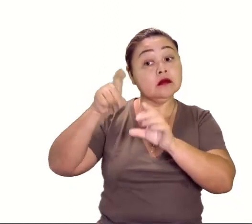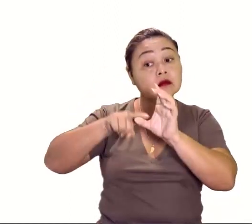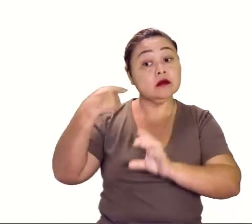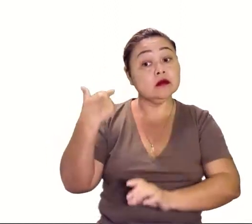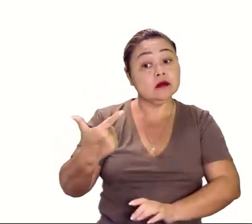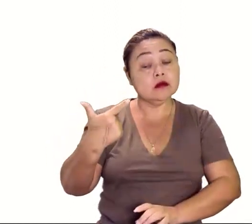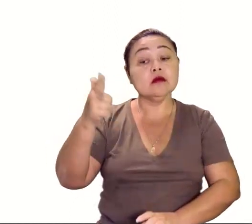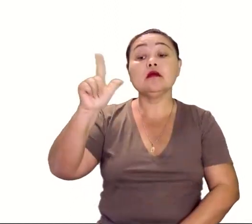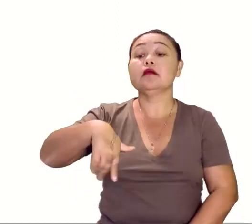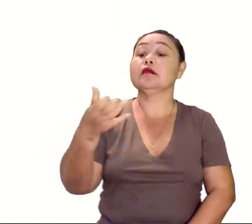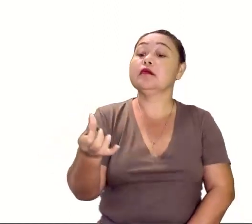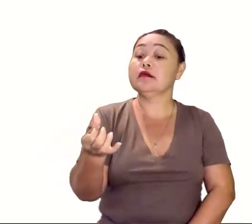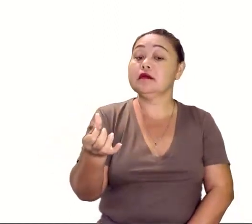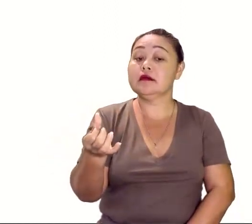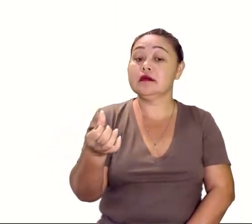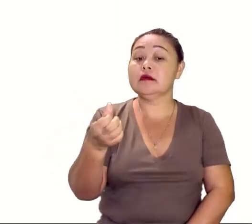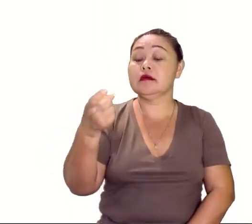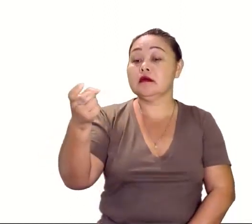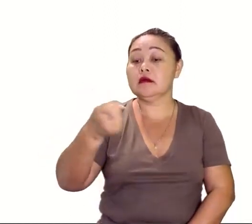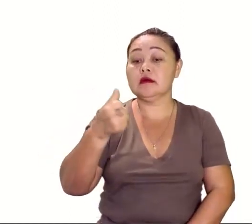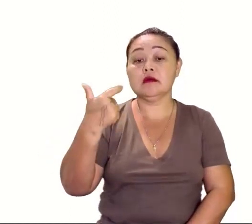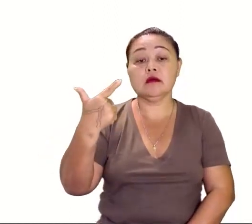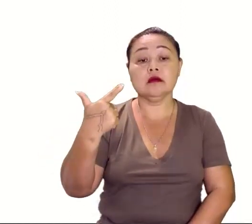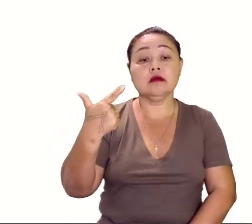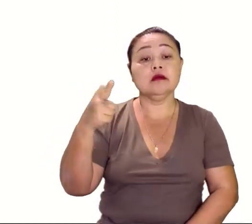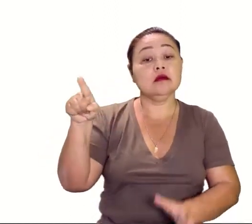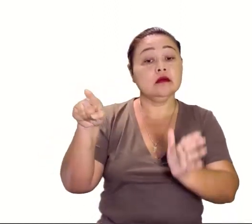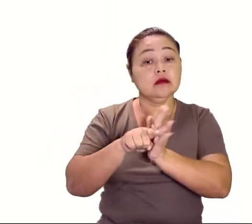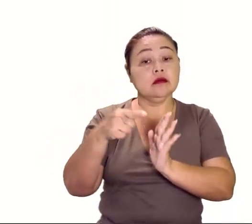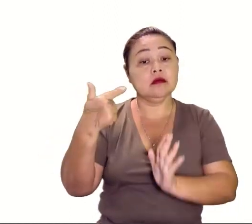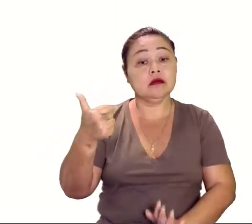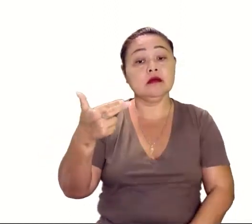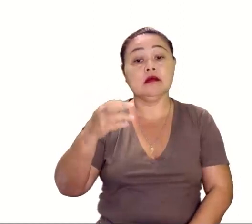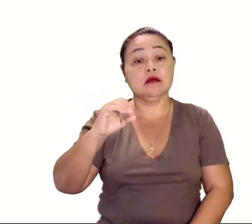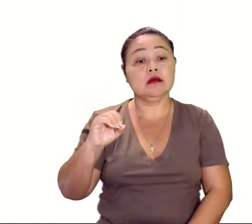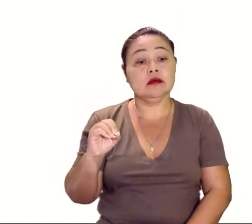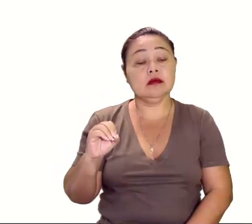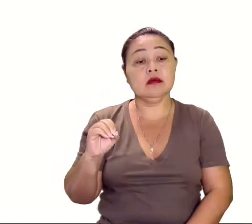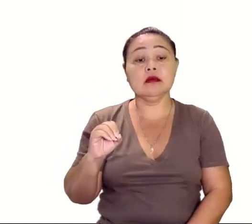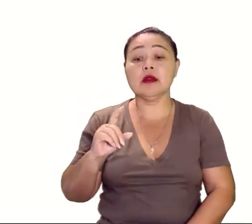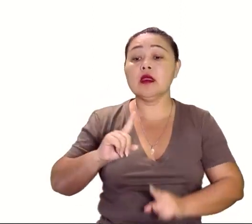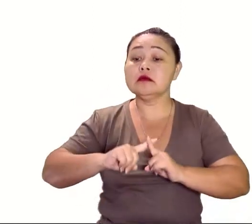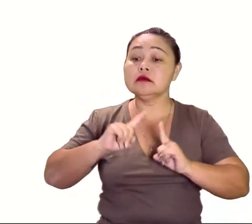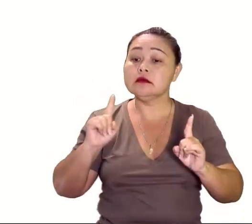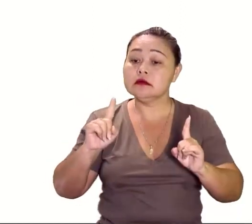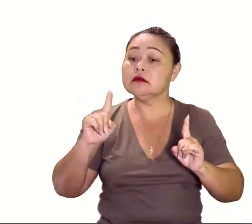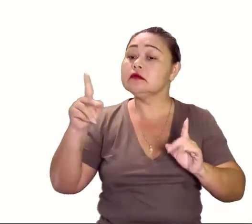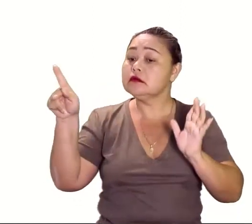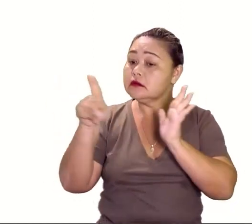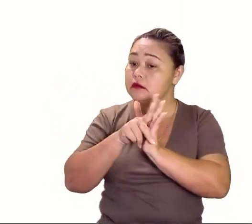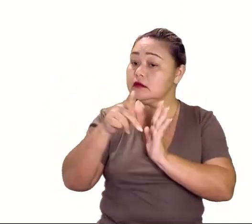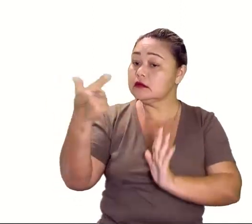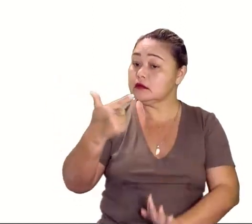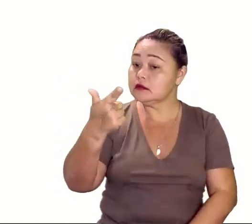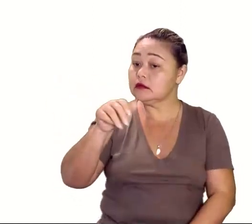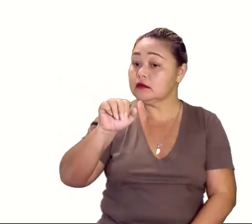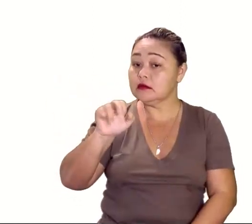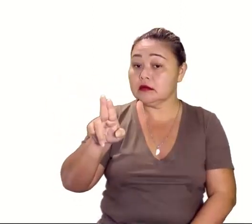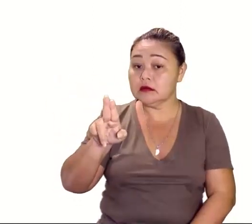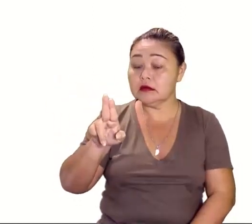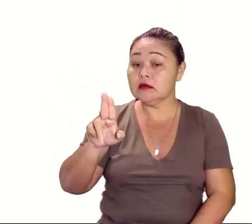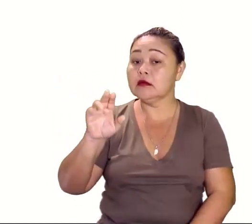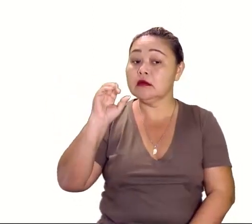2. Vai ficar com 6. 6x ao quadrado menos 2 igual a 0. Mas e aí, ela é do segundo grau? Ela é do segundo grau.